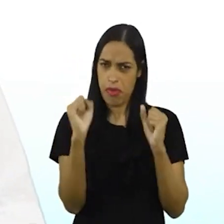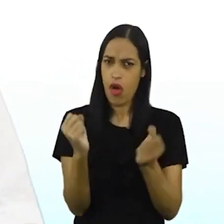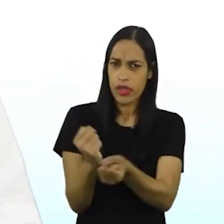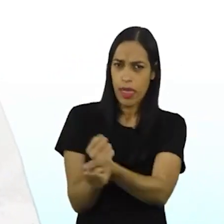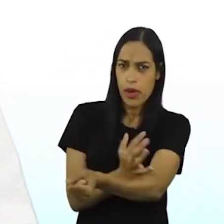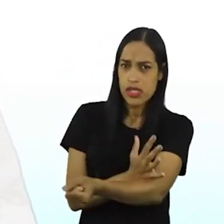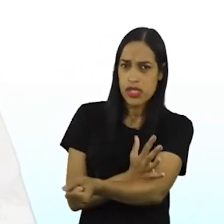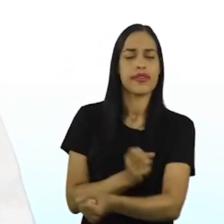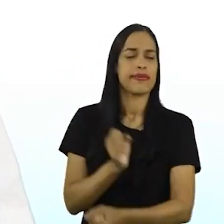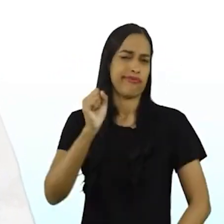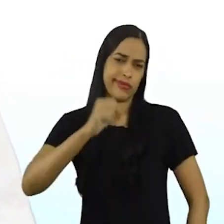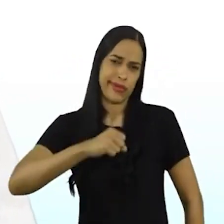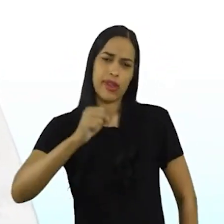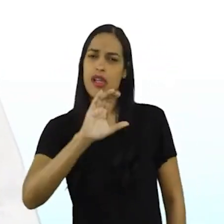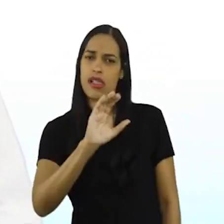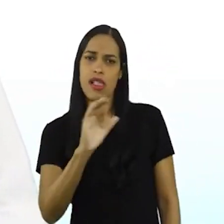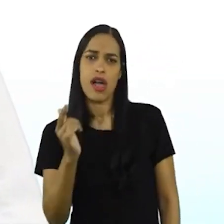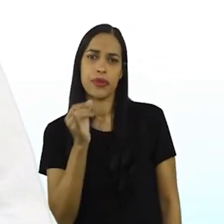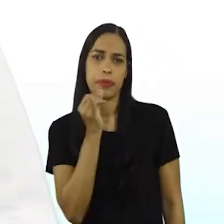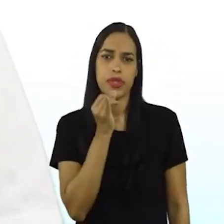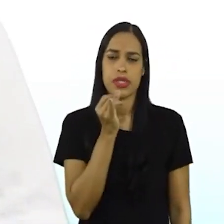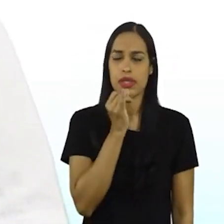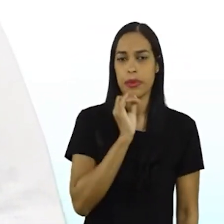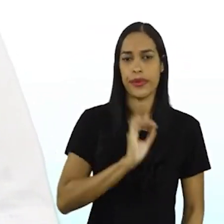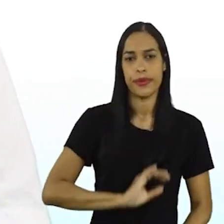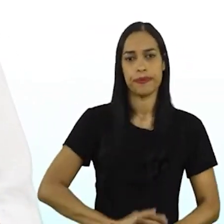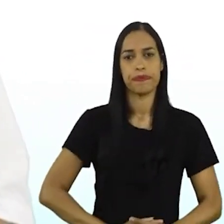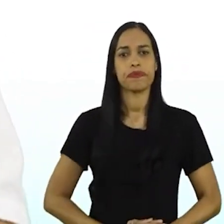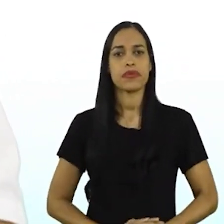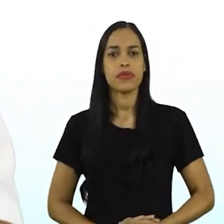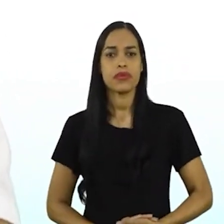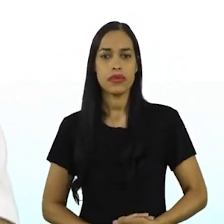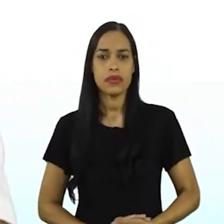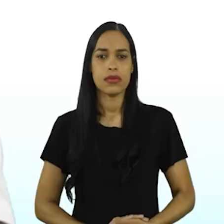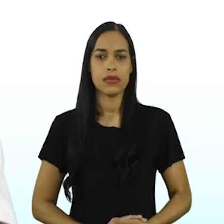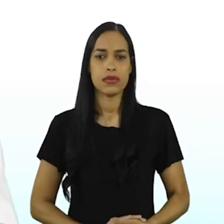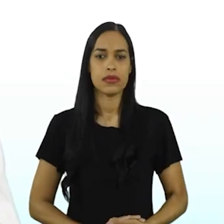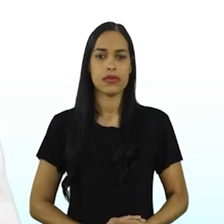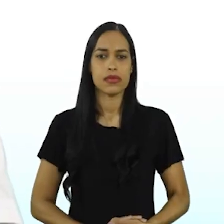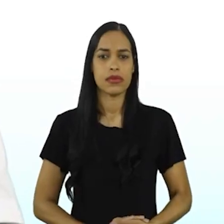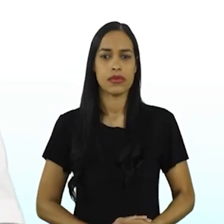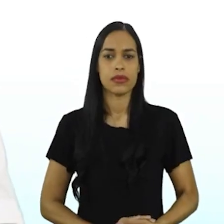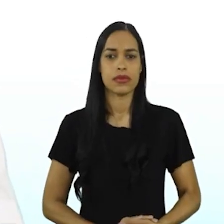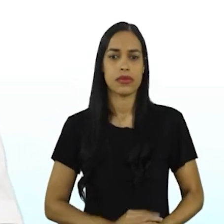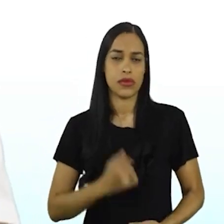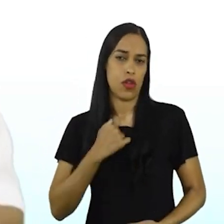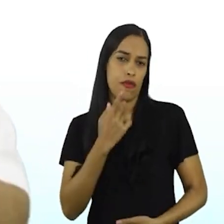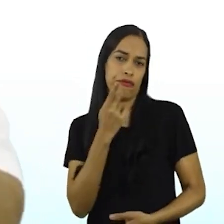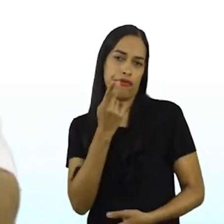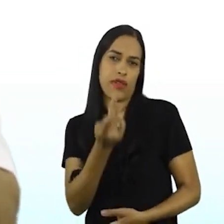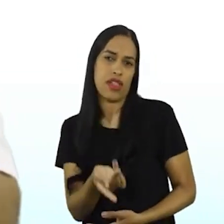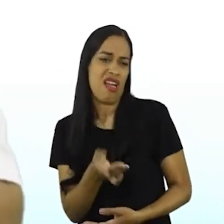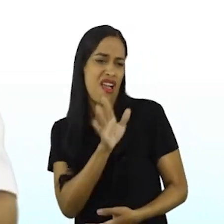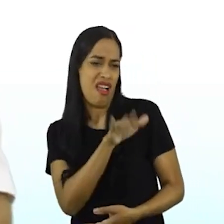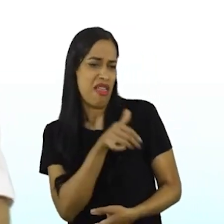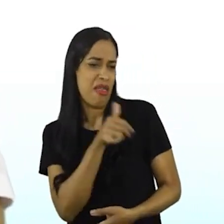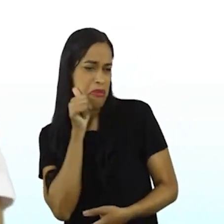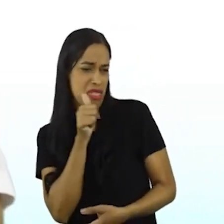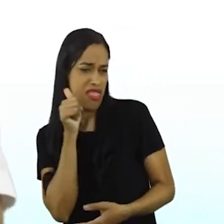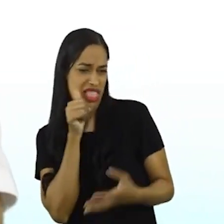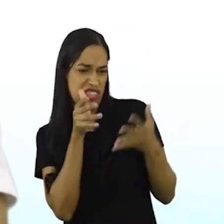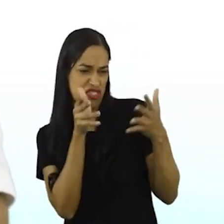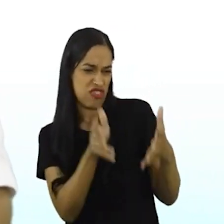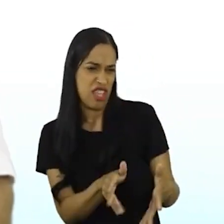Claro, claro que sim. Por exemplo, se eu chegar e disser assim, vê, se eu disser assim, que menina